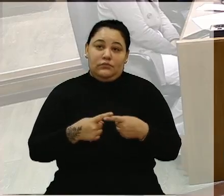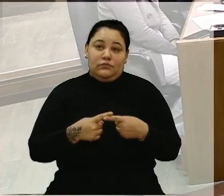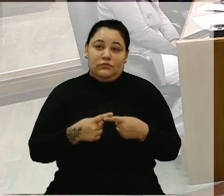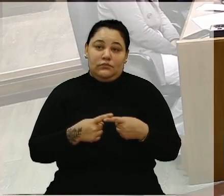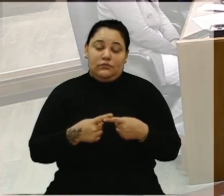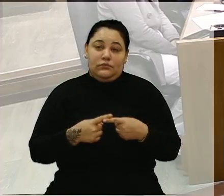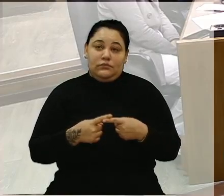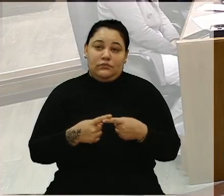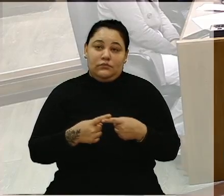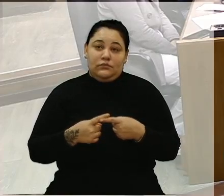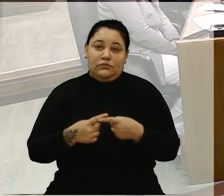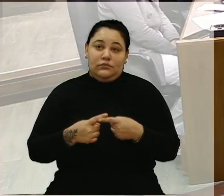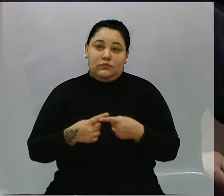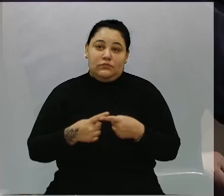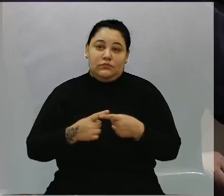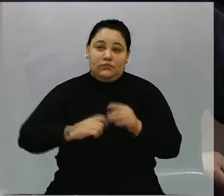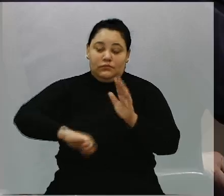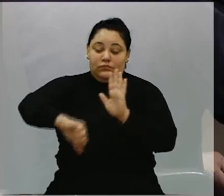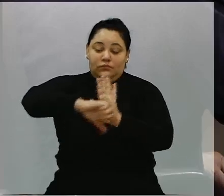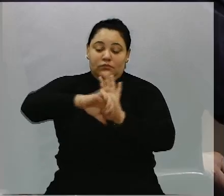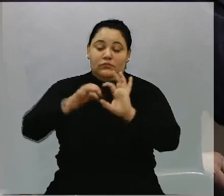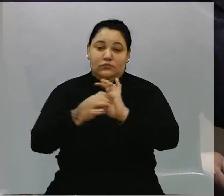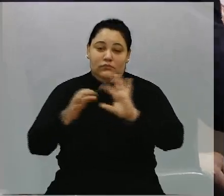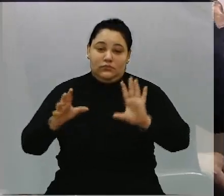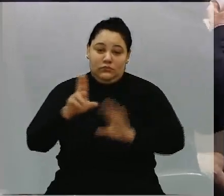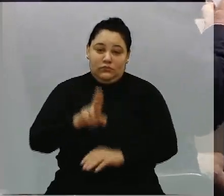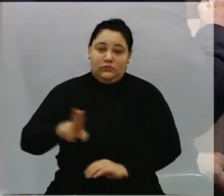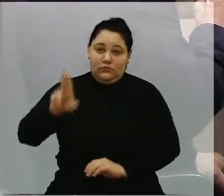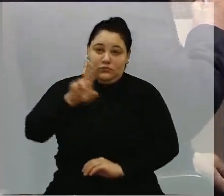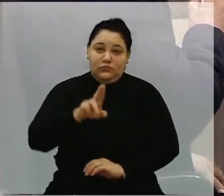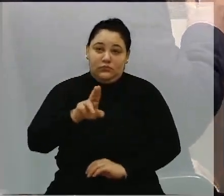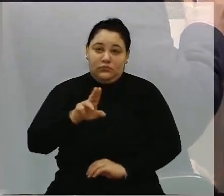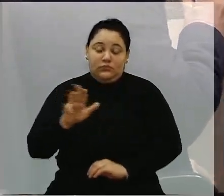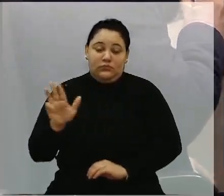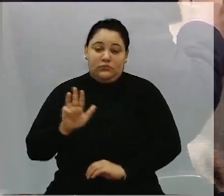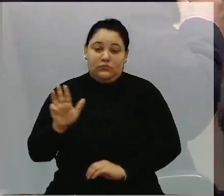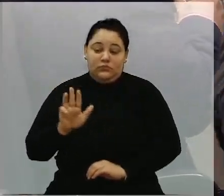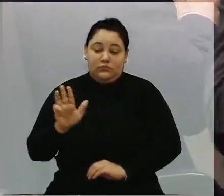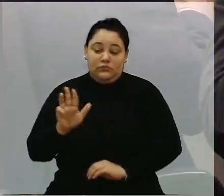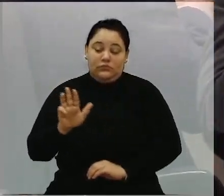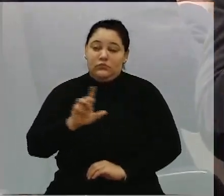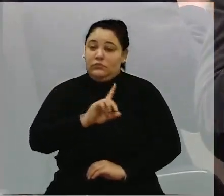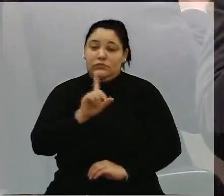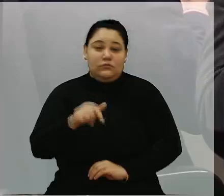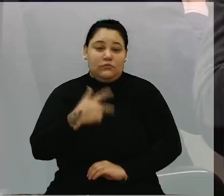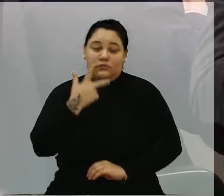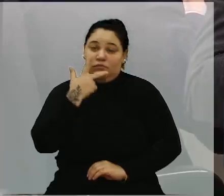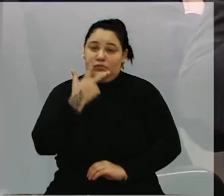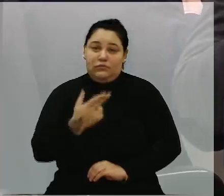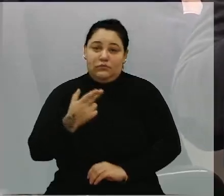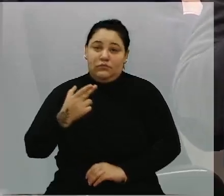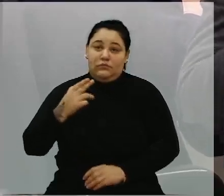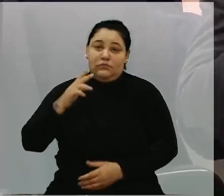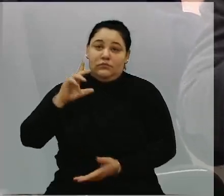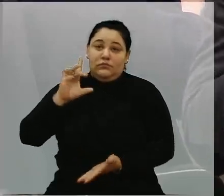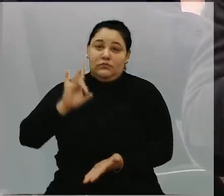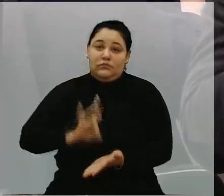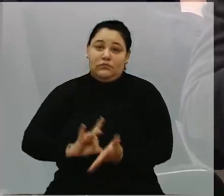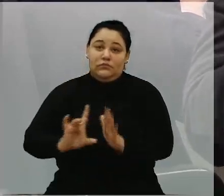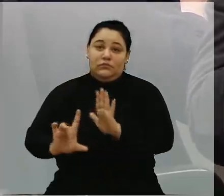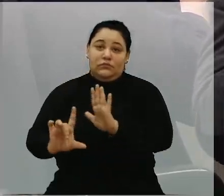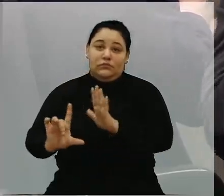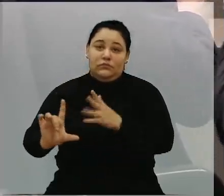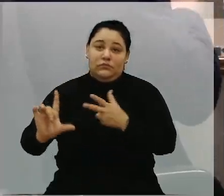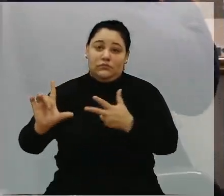descriminalização do porte de maconha não é o mesmo que a legalização. Tudo isso na